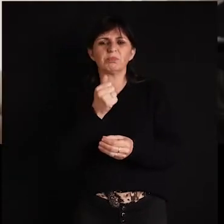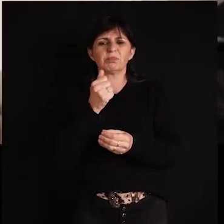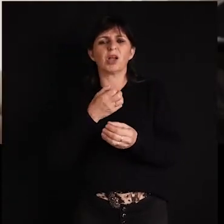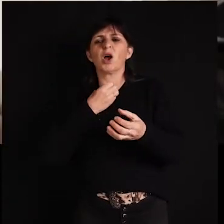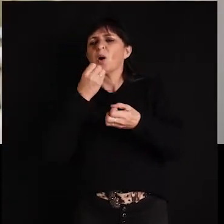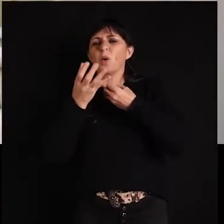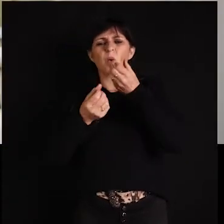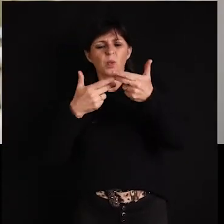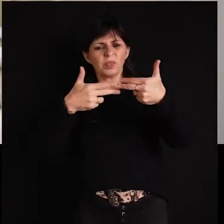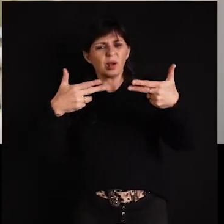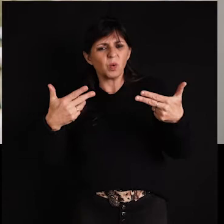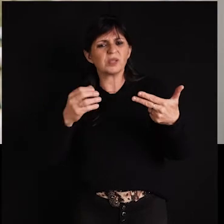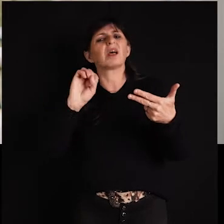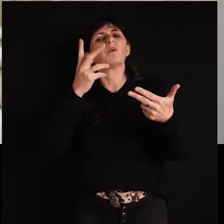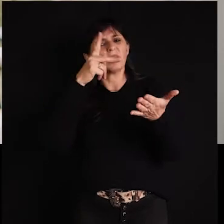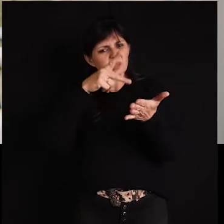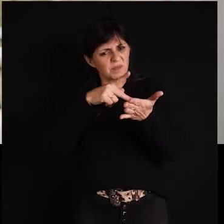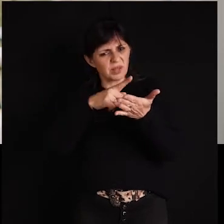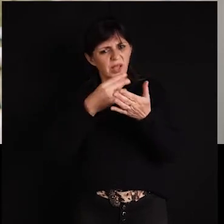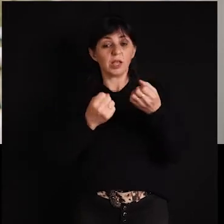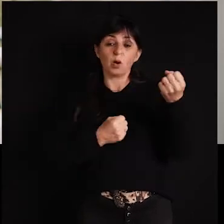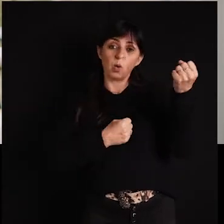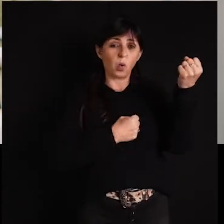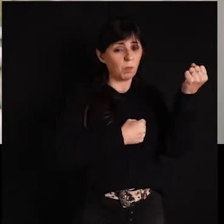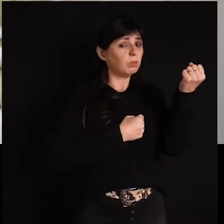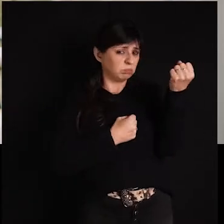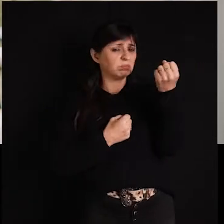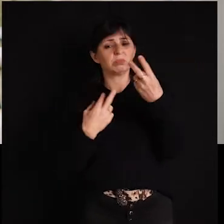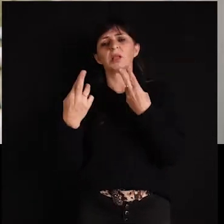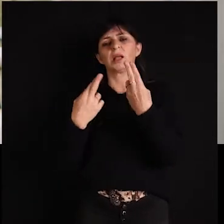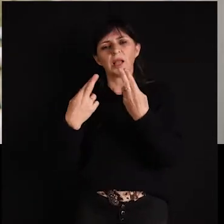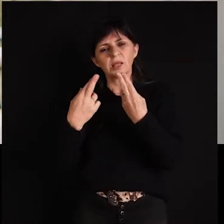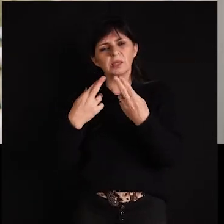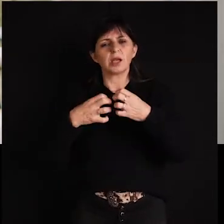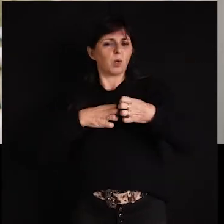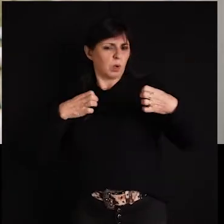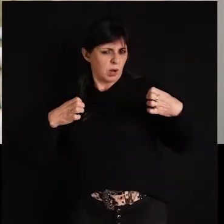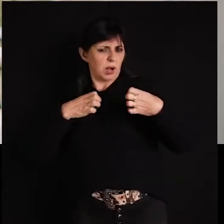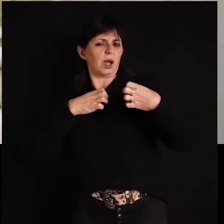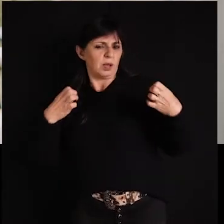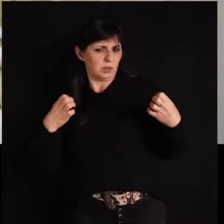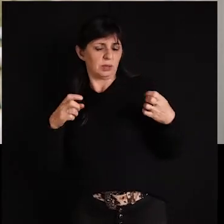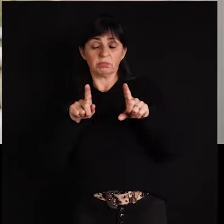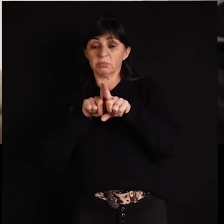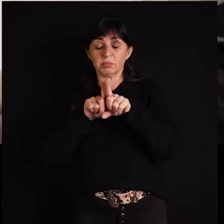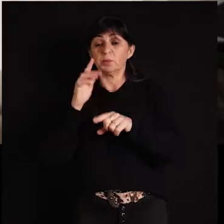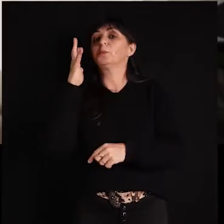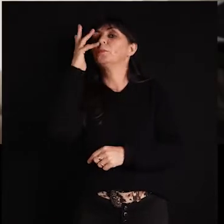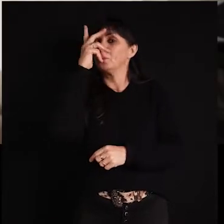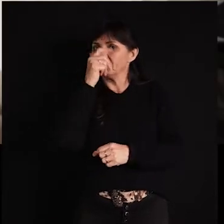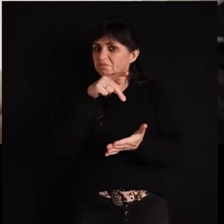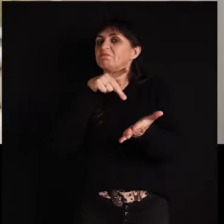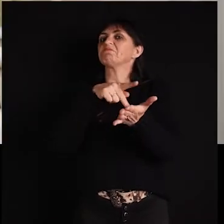a realidade de como que é um baile, a relação da gaita com o fandango, muito bonita